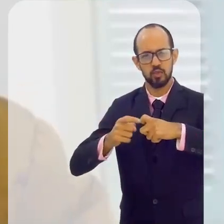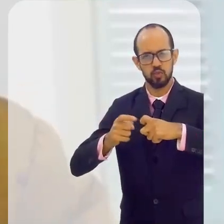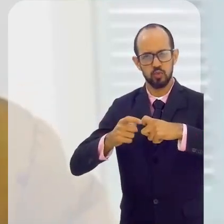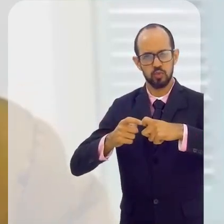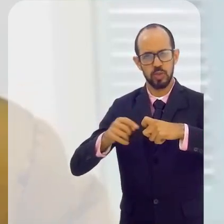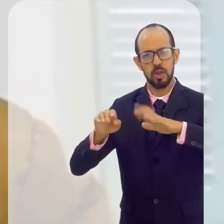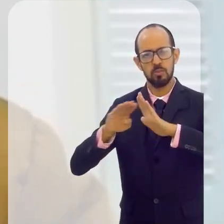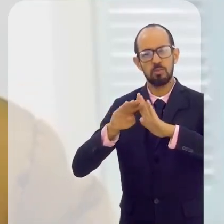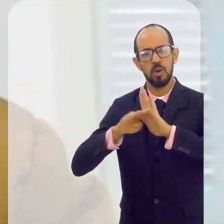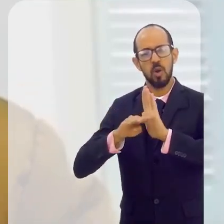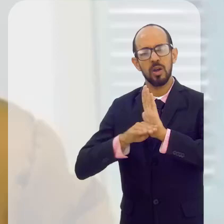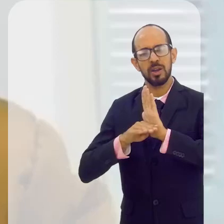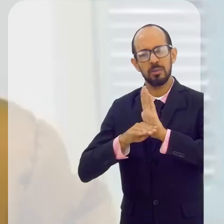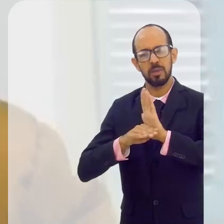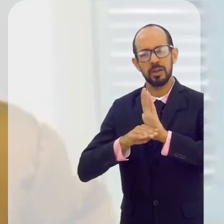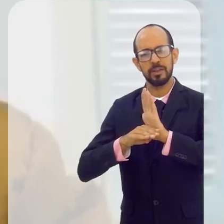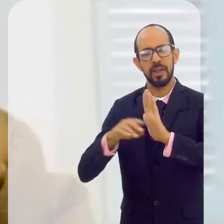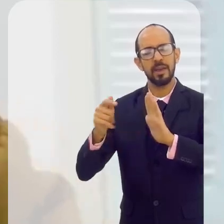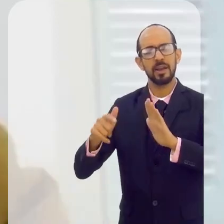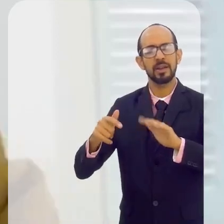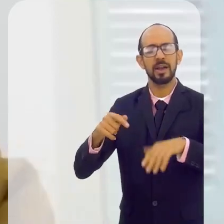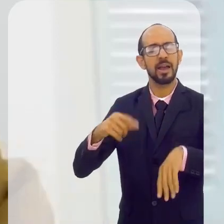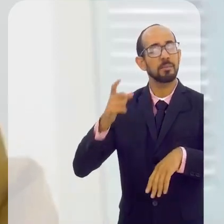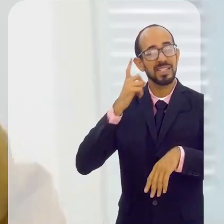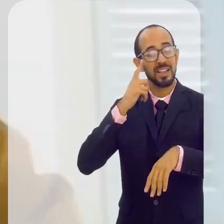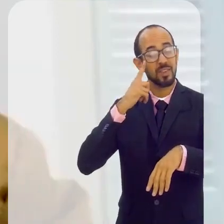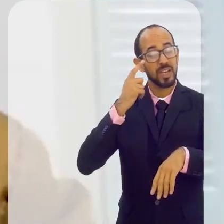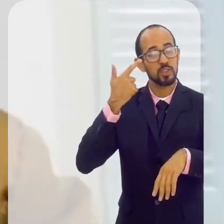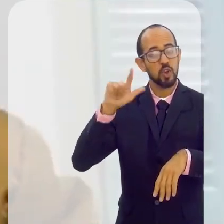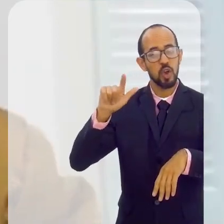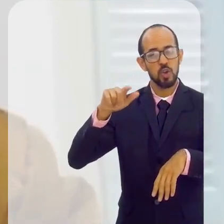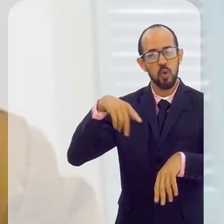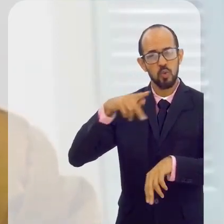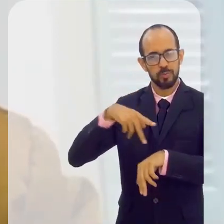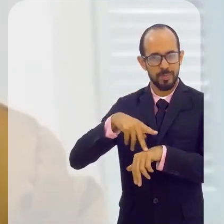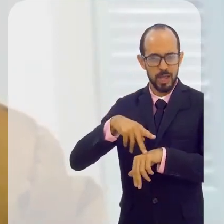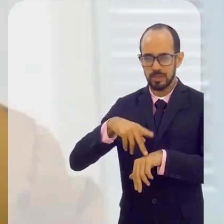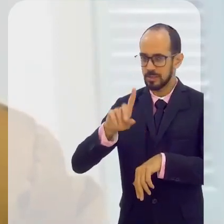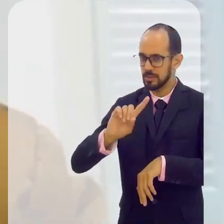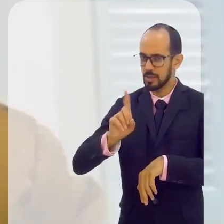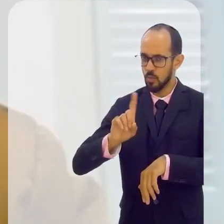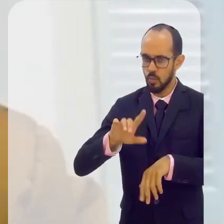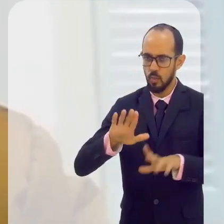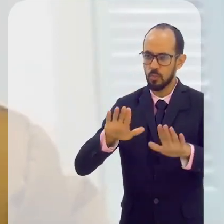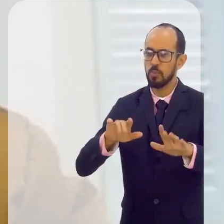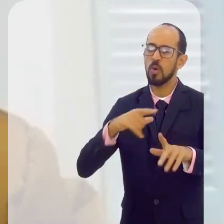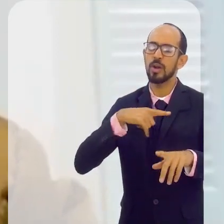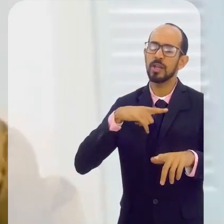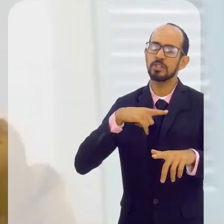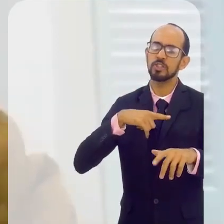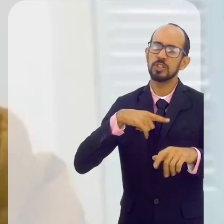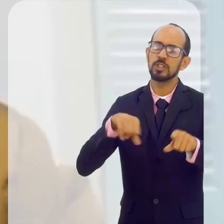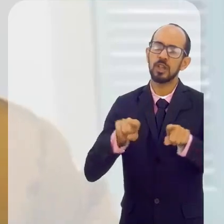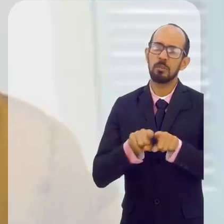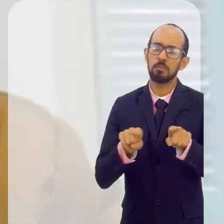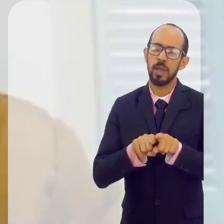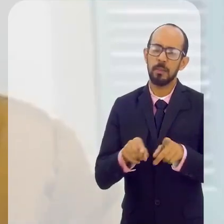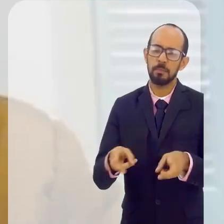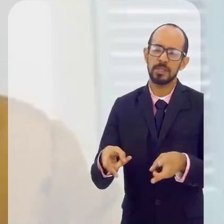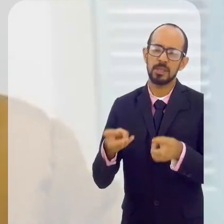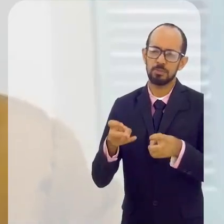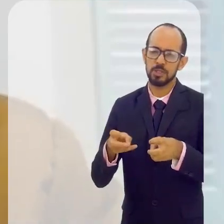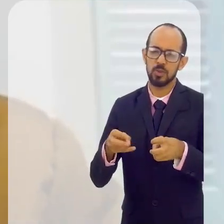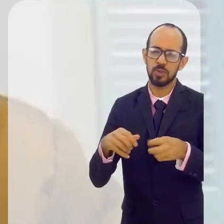pessoas falam assim, ah, o mais médico era só trazer médico estrangeiro, mas era um programa que tinha muitas outras pernas, e uma era a questão